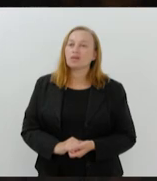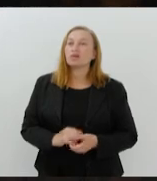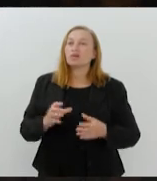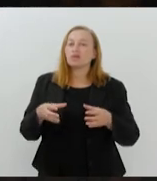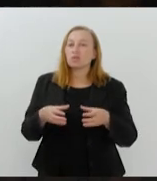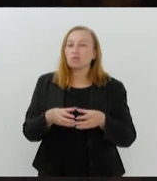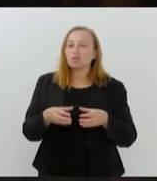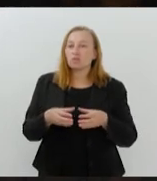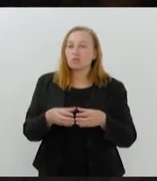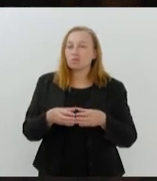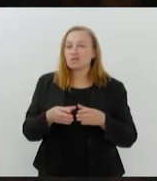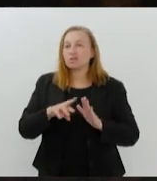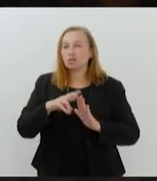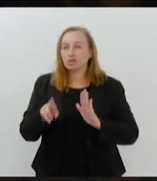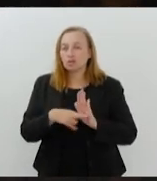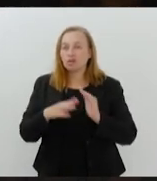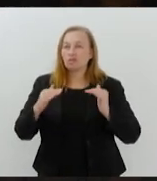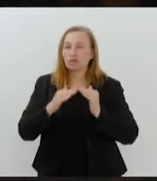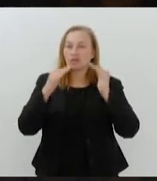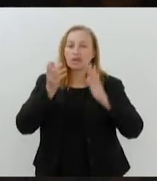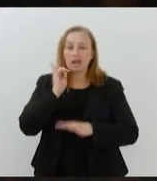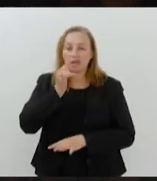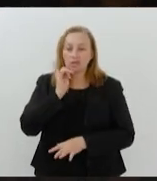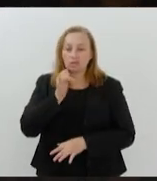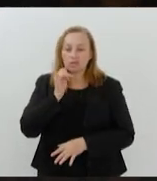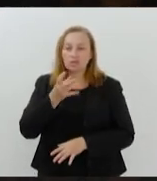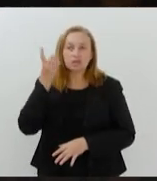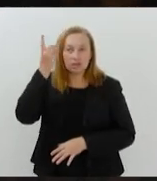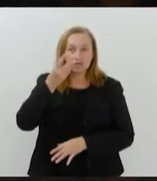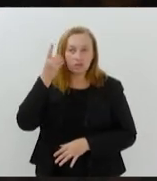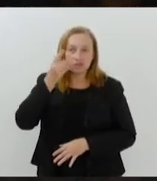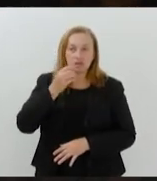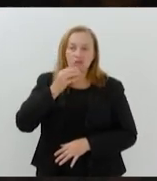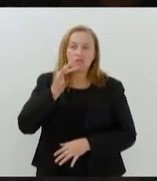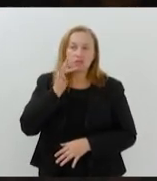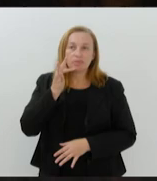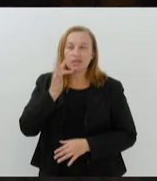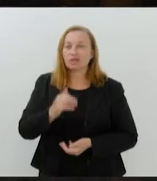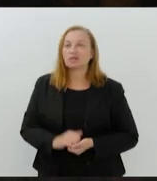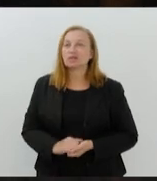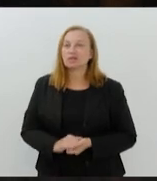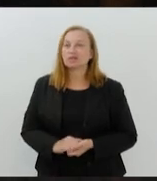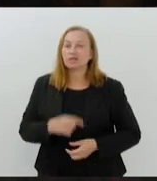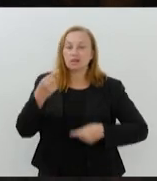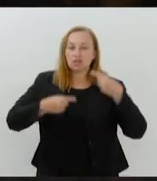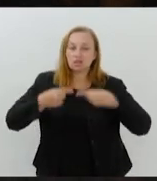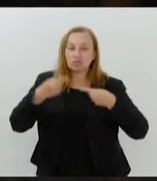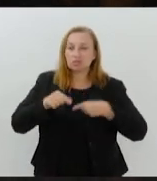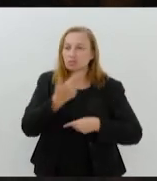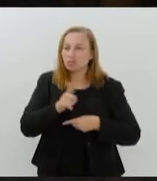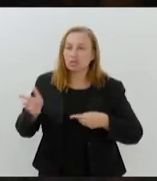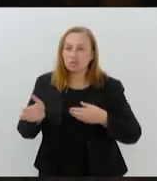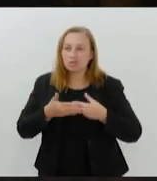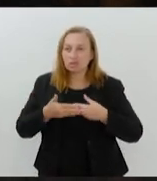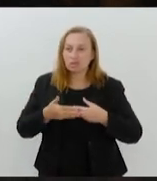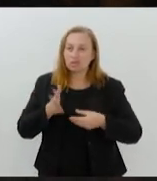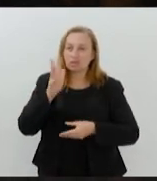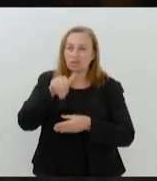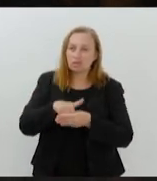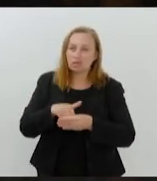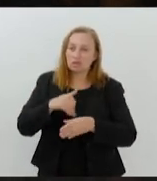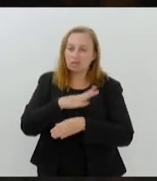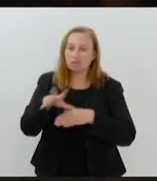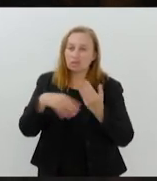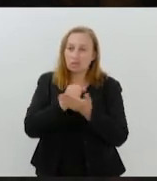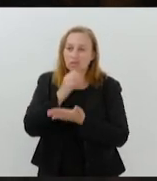de Normas Internas e Proposição Externa favorável. Relator, deputado Jorge Felipe Neto. Em discussão, não havendo quem queira discutir, encerrada a discussão